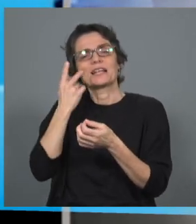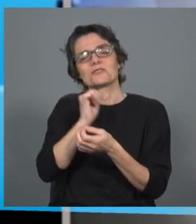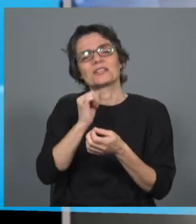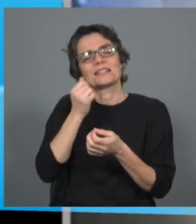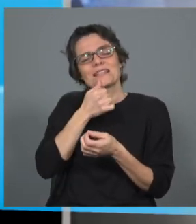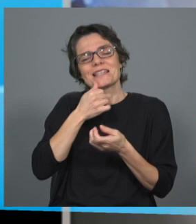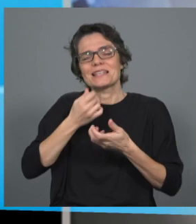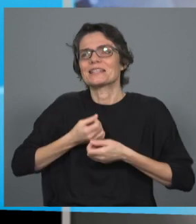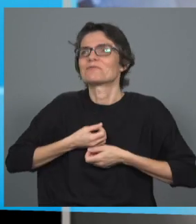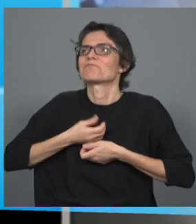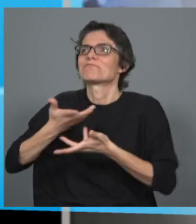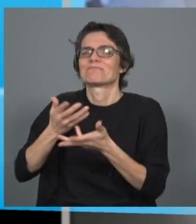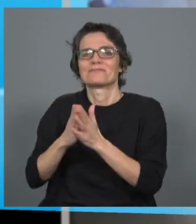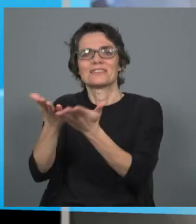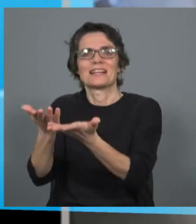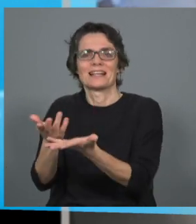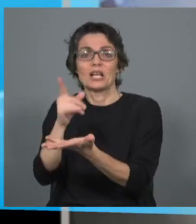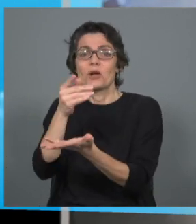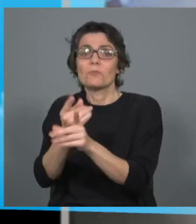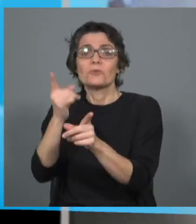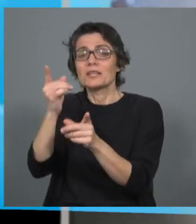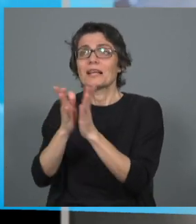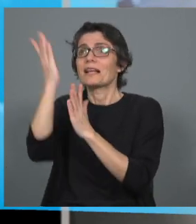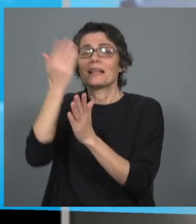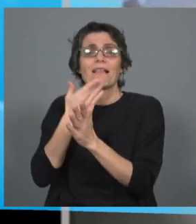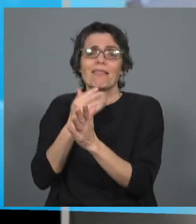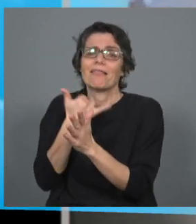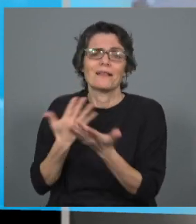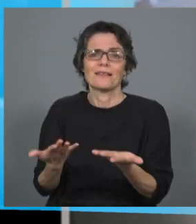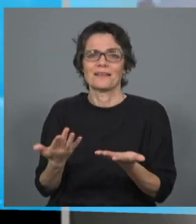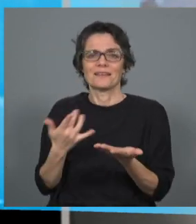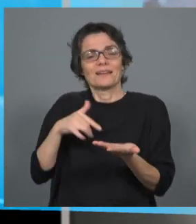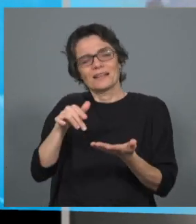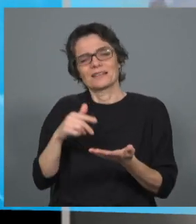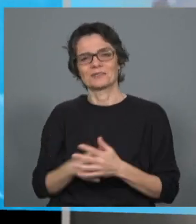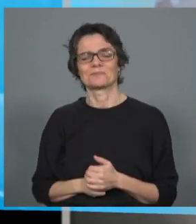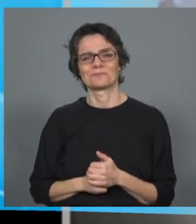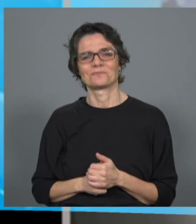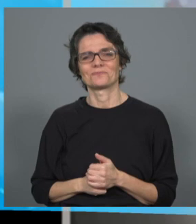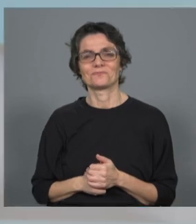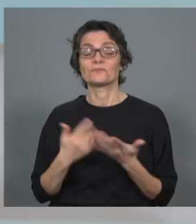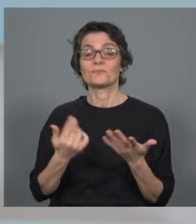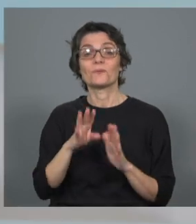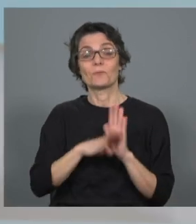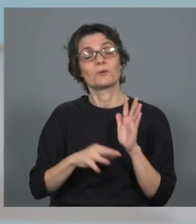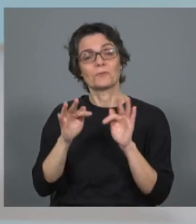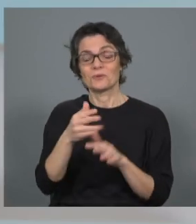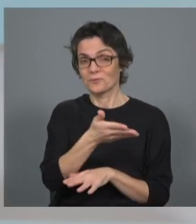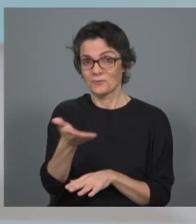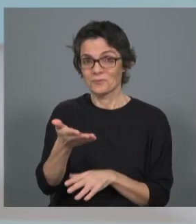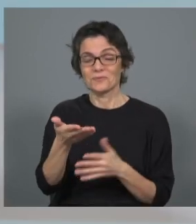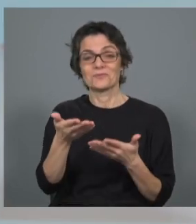uma alegria que não vem de mais lado nenhum a não ser dele e que não se encontra em mais lado nenhum. E terminamos o nosso programa precisamente com